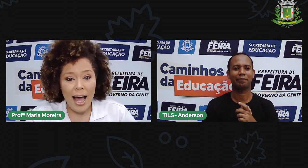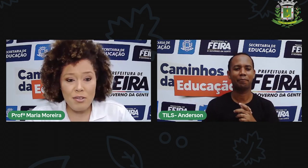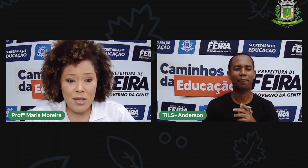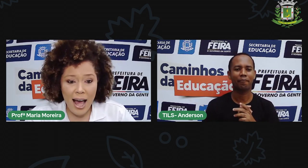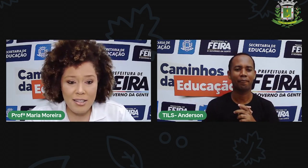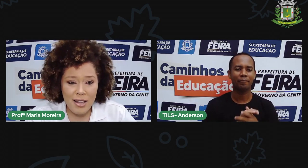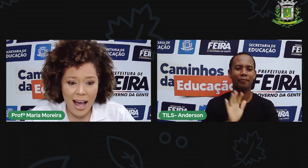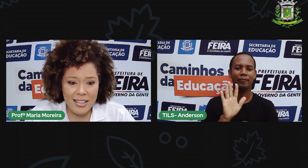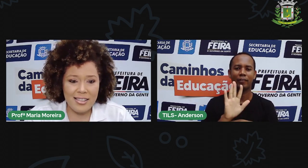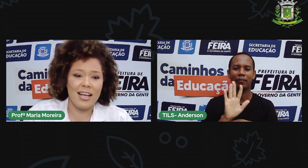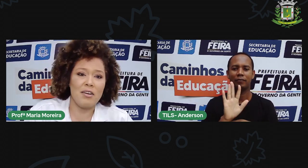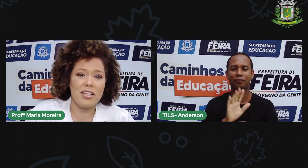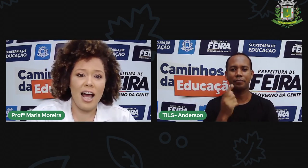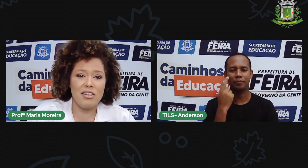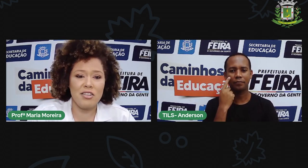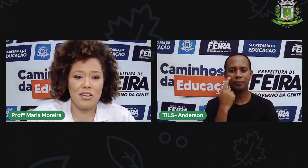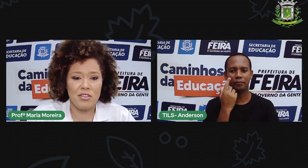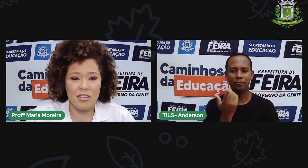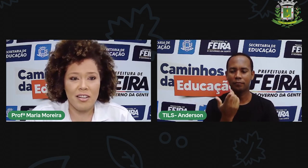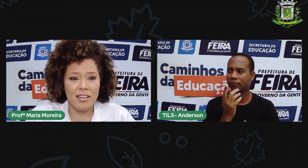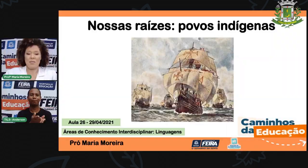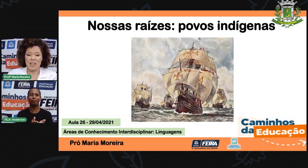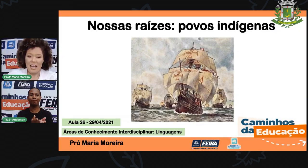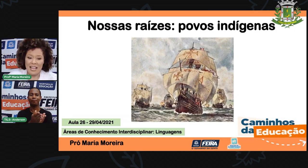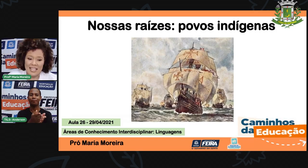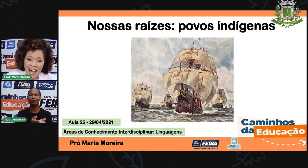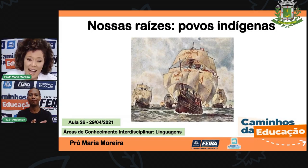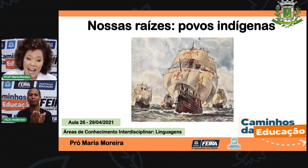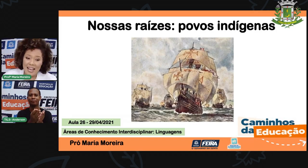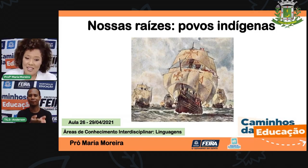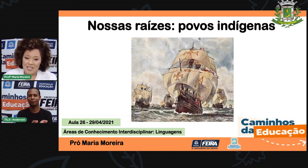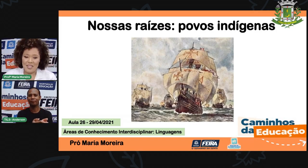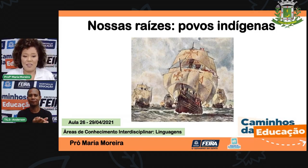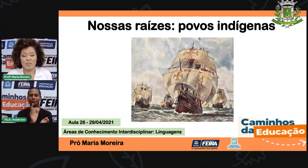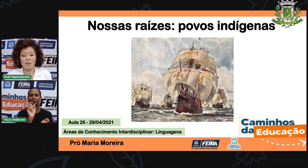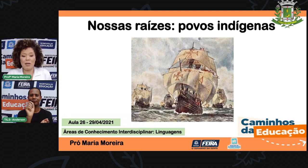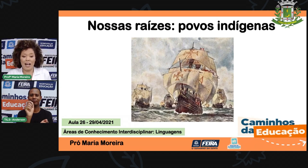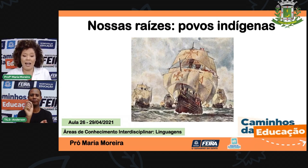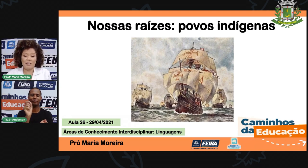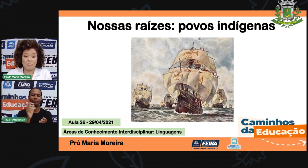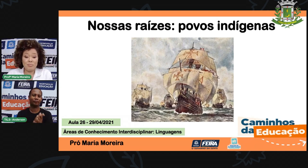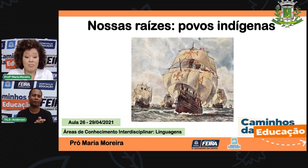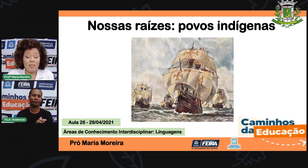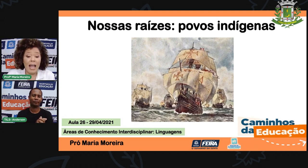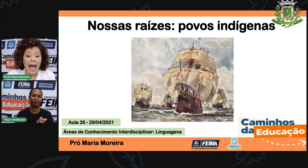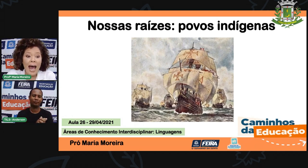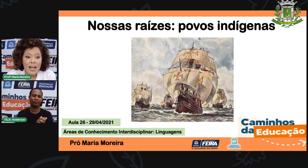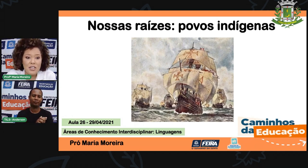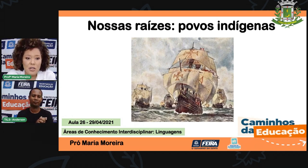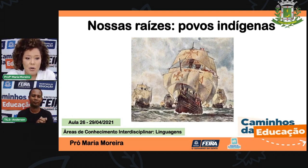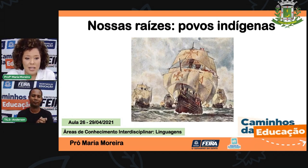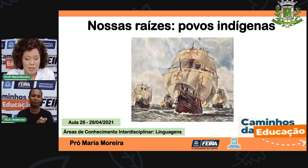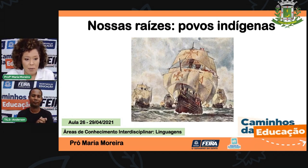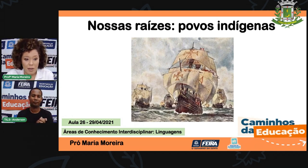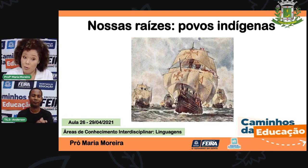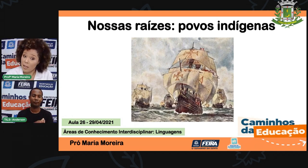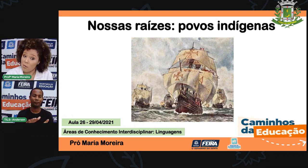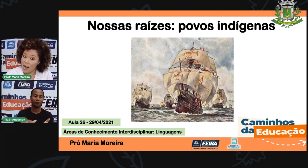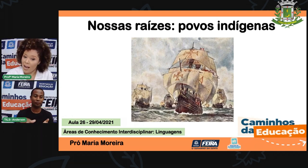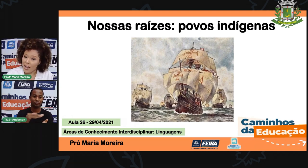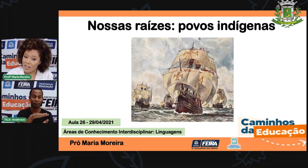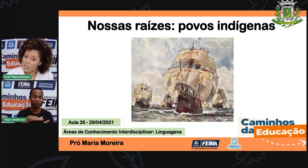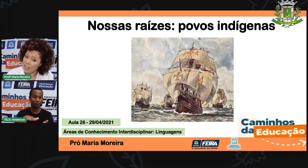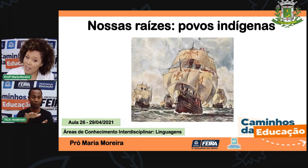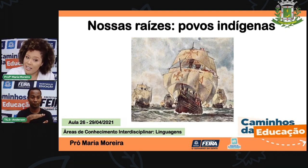Slide, slide, slide, cadê o slide, gente? Slide, vamos lá. Área de conhecimento,